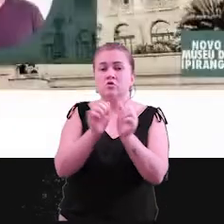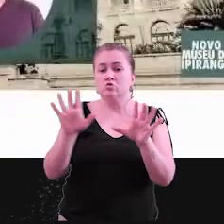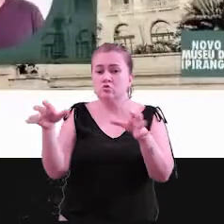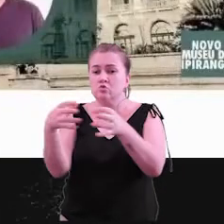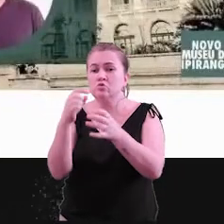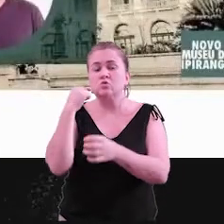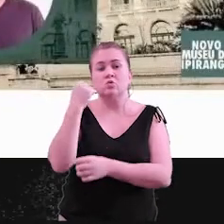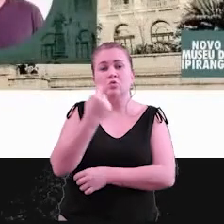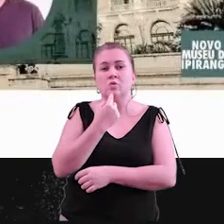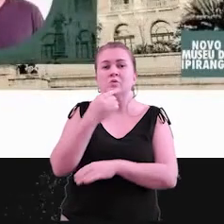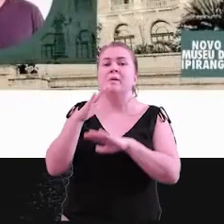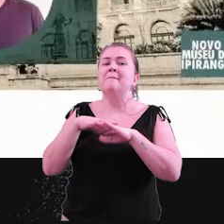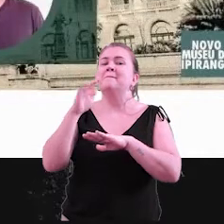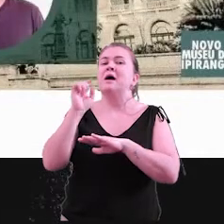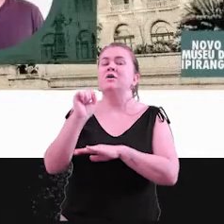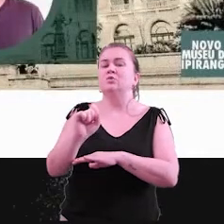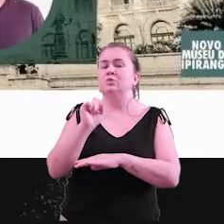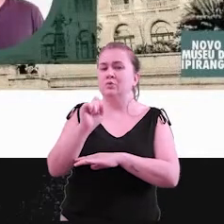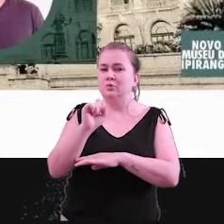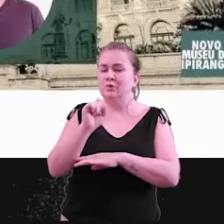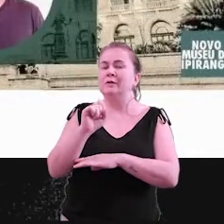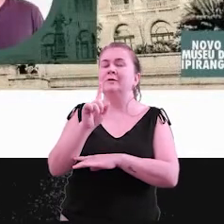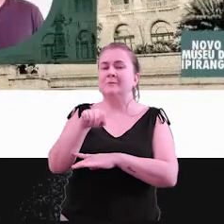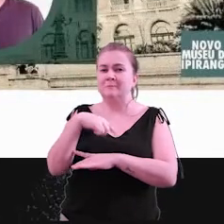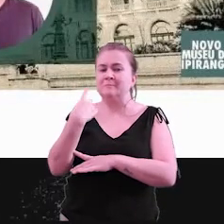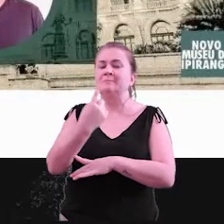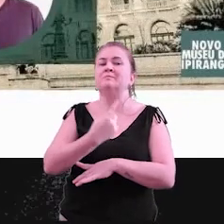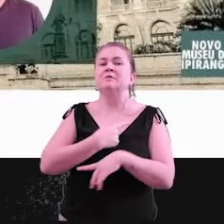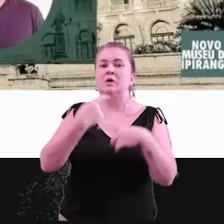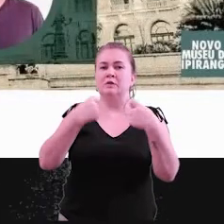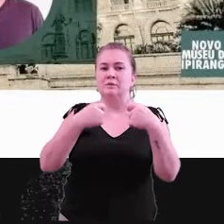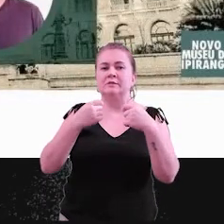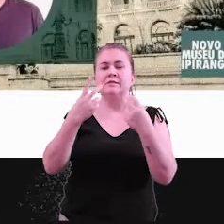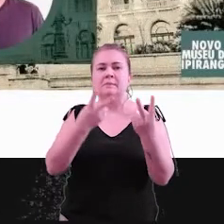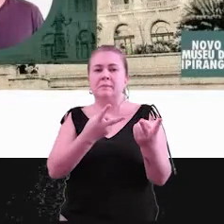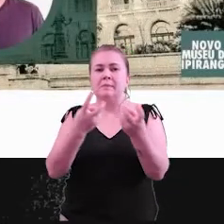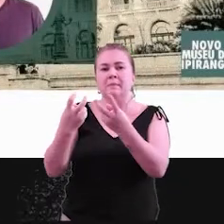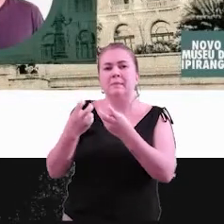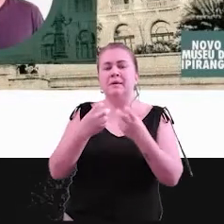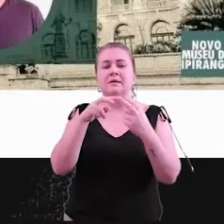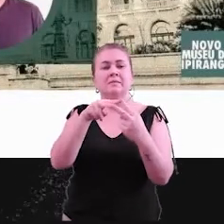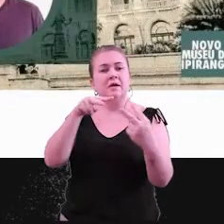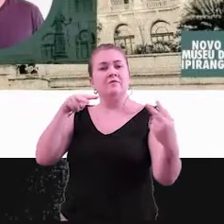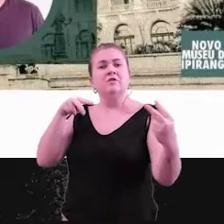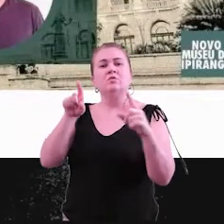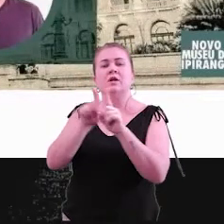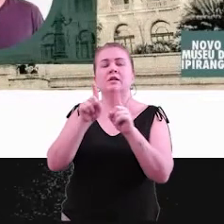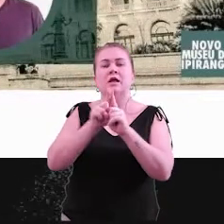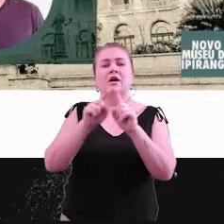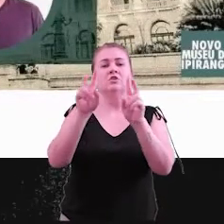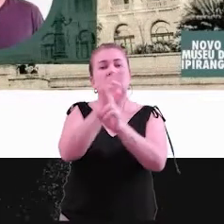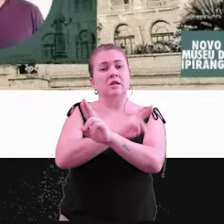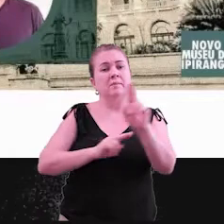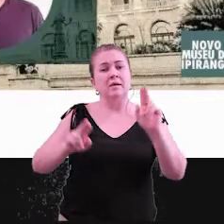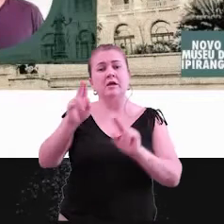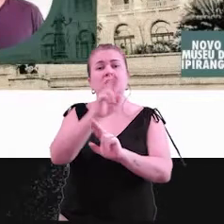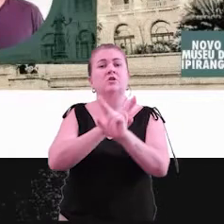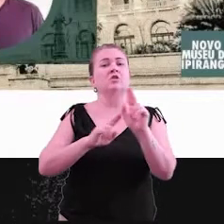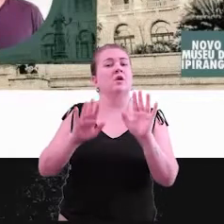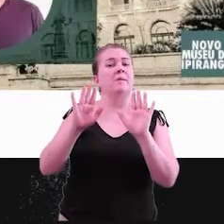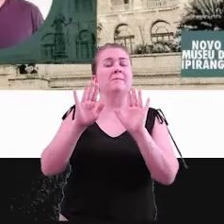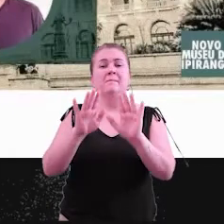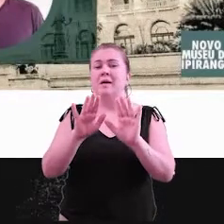surdas, mas muito além disso, a gente precisa pensar na virtualidade e diversidade, não só com